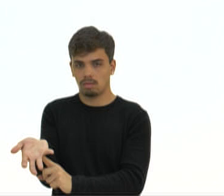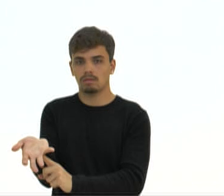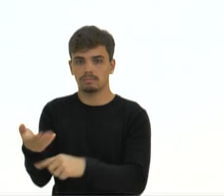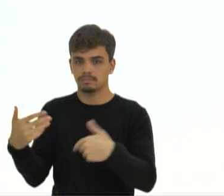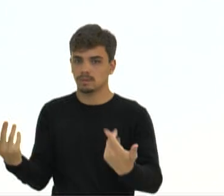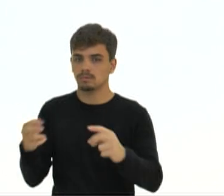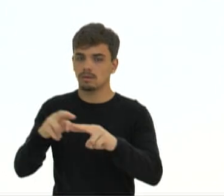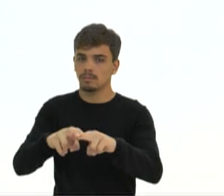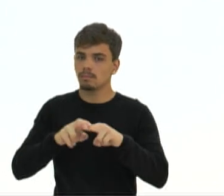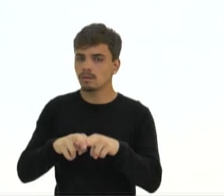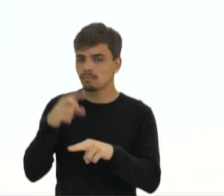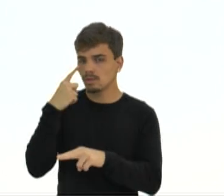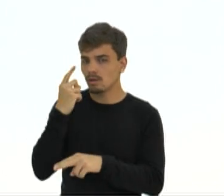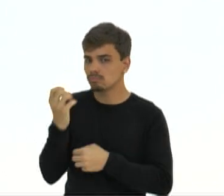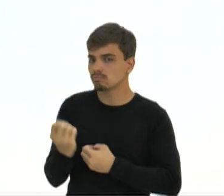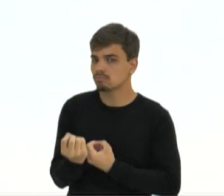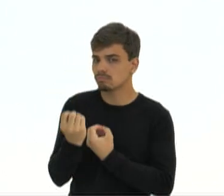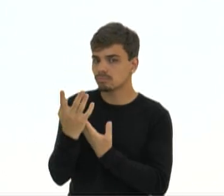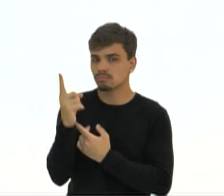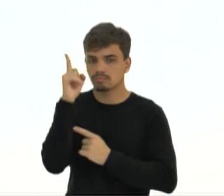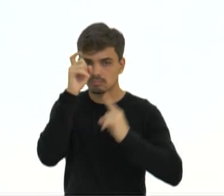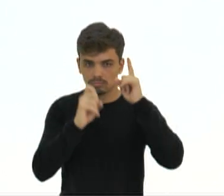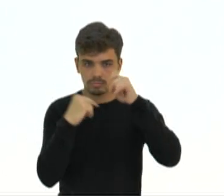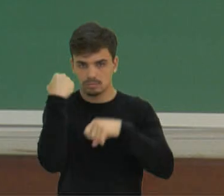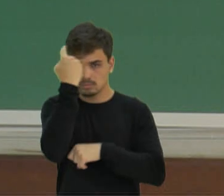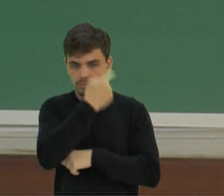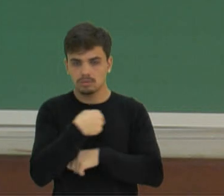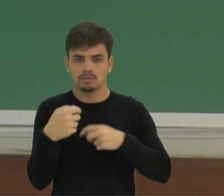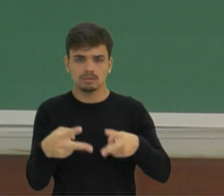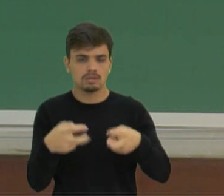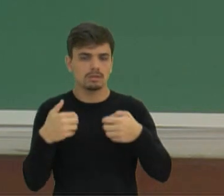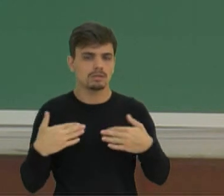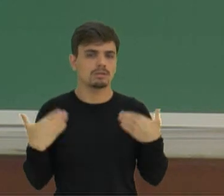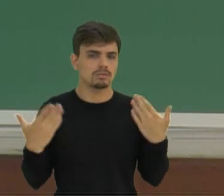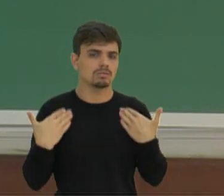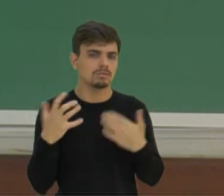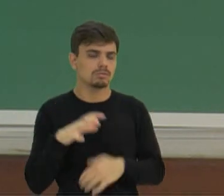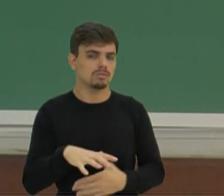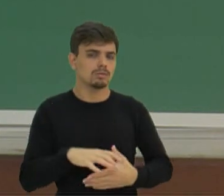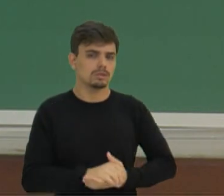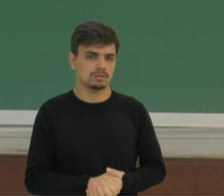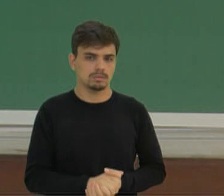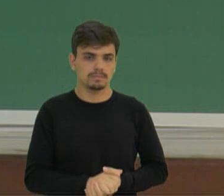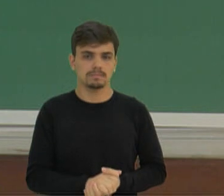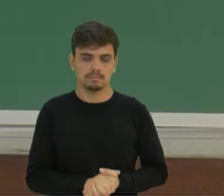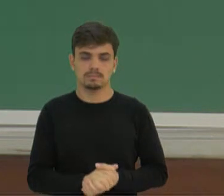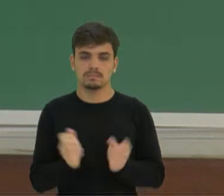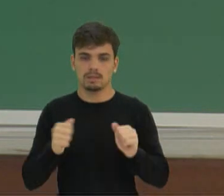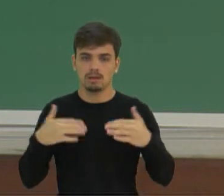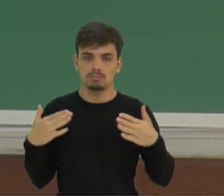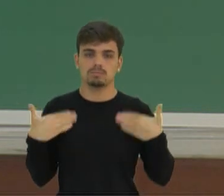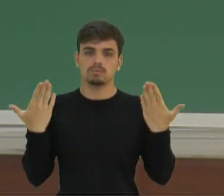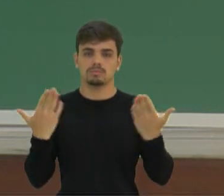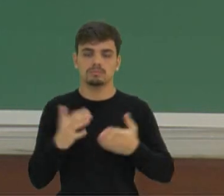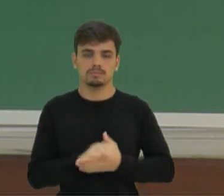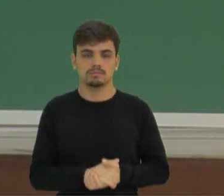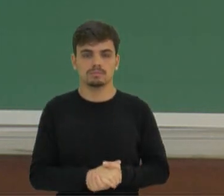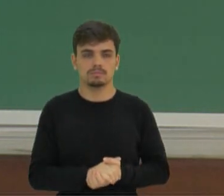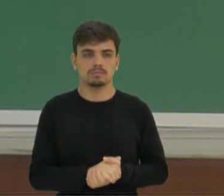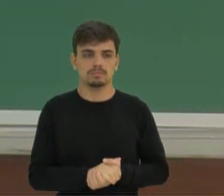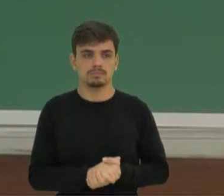expressões faciais de Mafalda, no último quadrinho, que ela se assusta com isso, né? Isso deixa ela espantada.